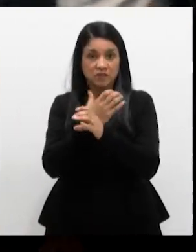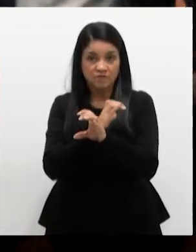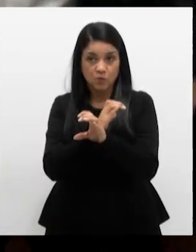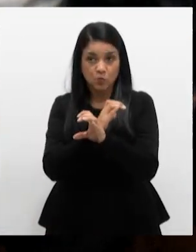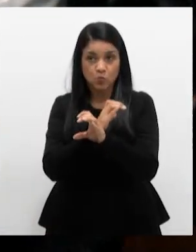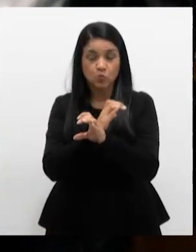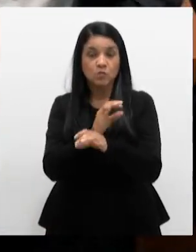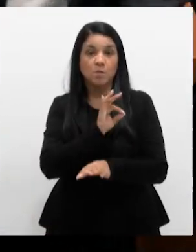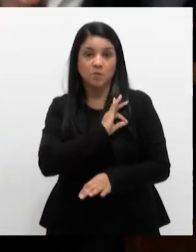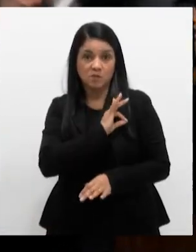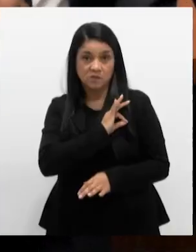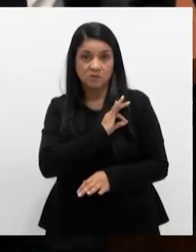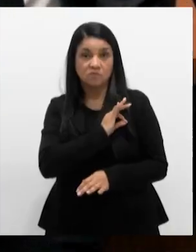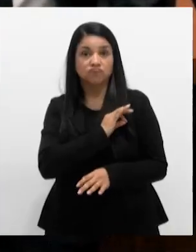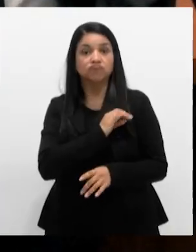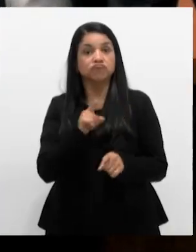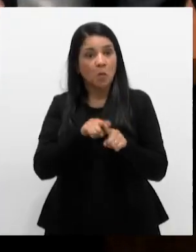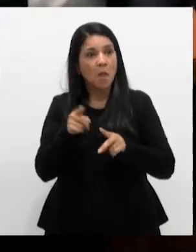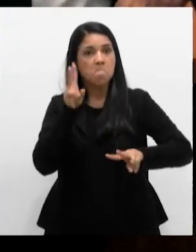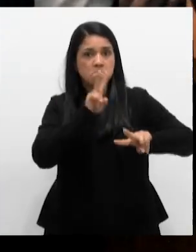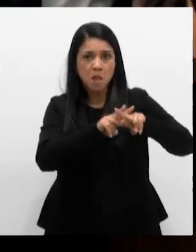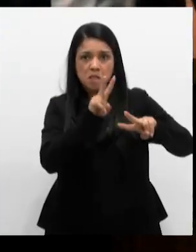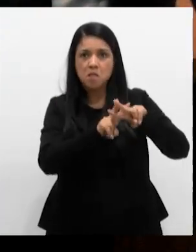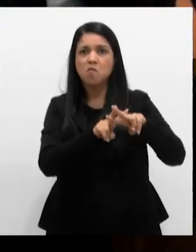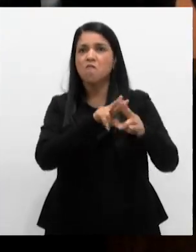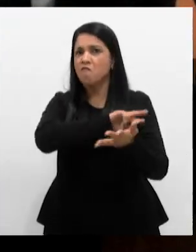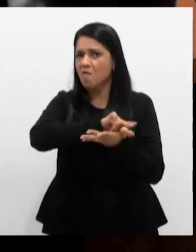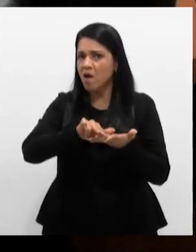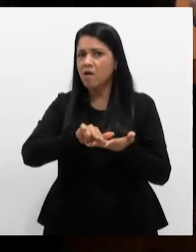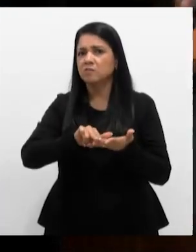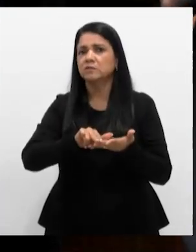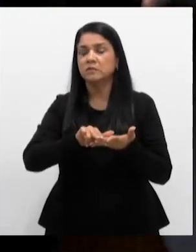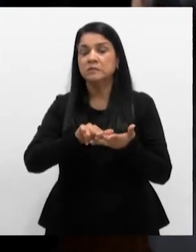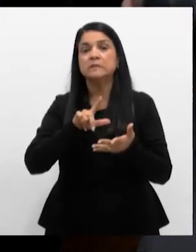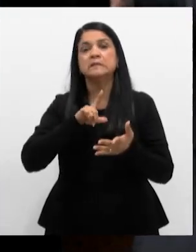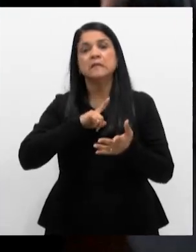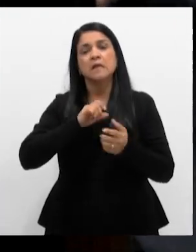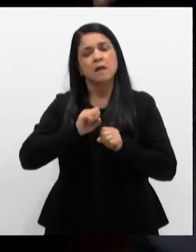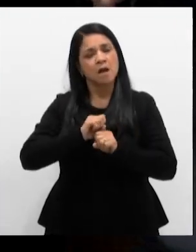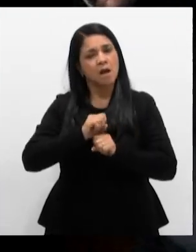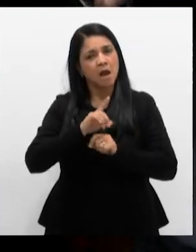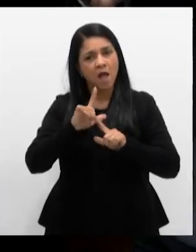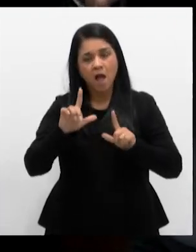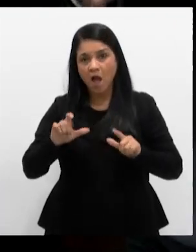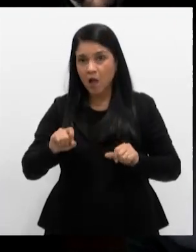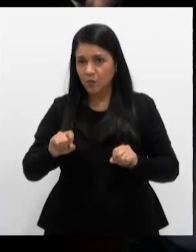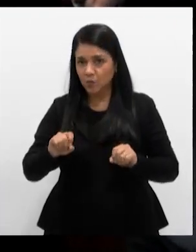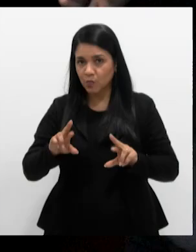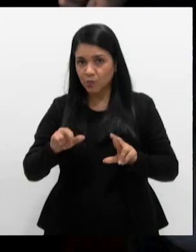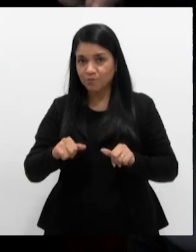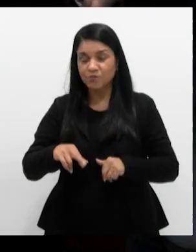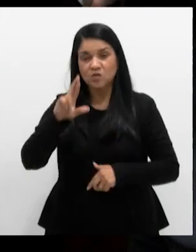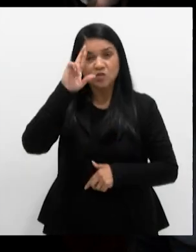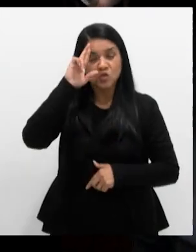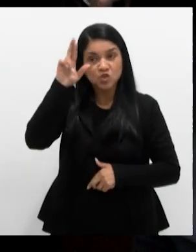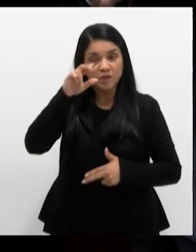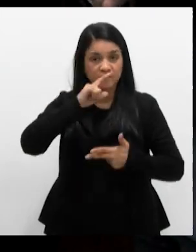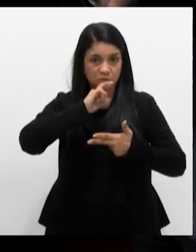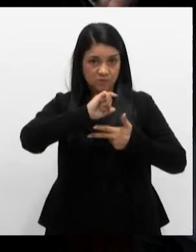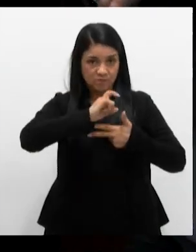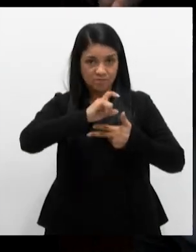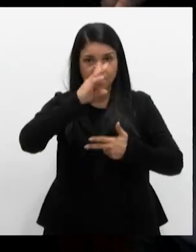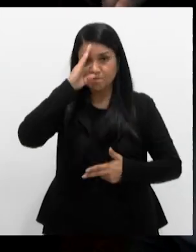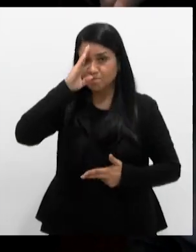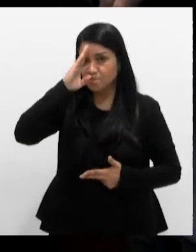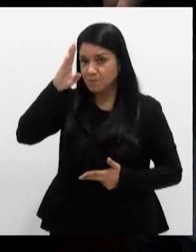da Polícia Civil. Claro que a função institucional do chefe do Poder Executivo,